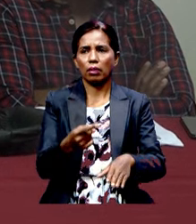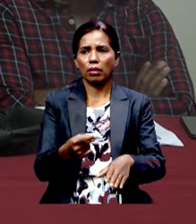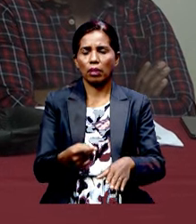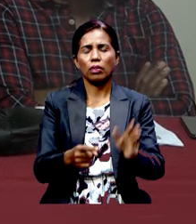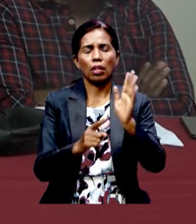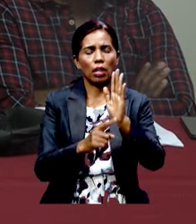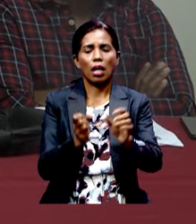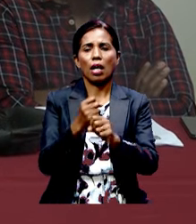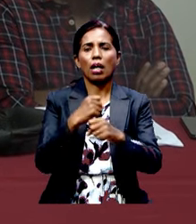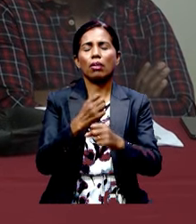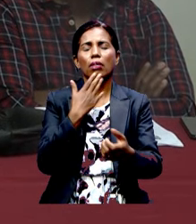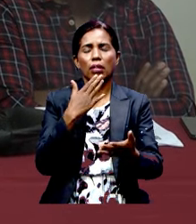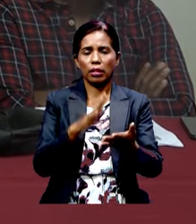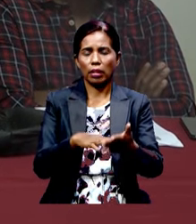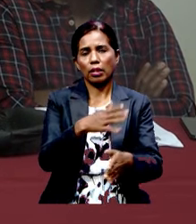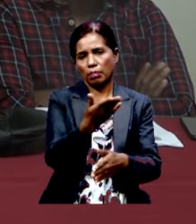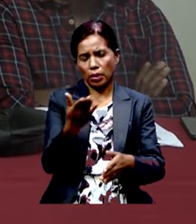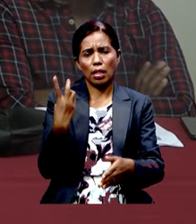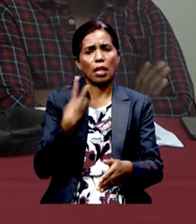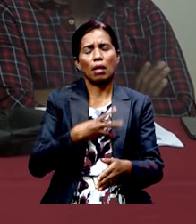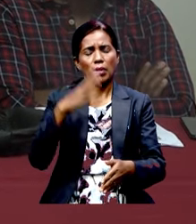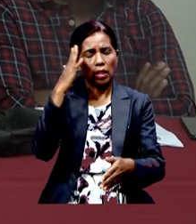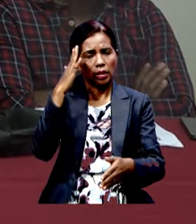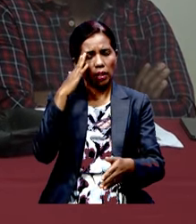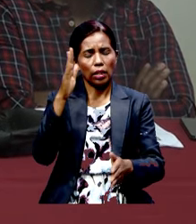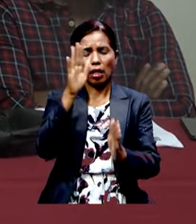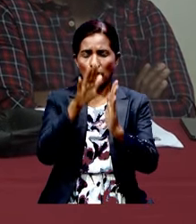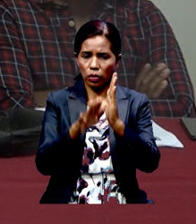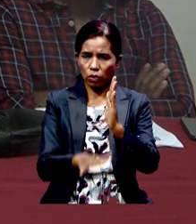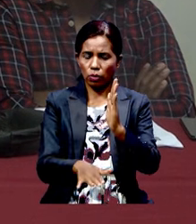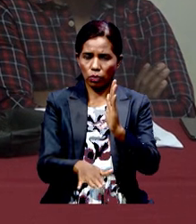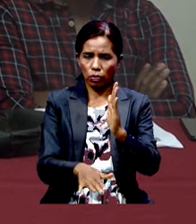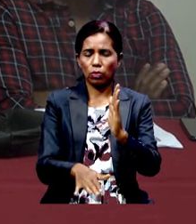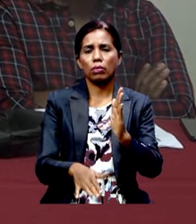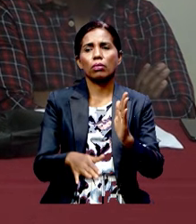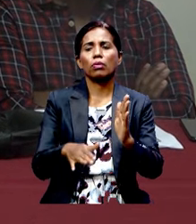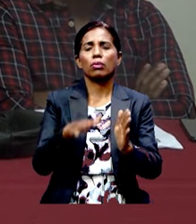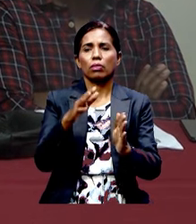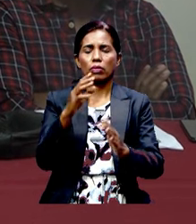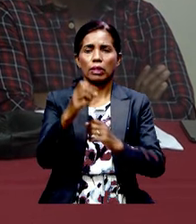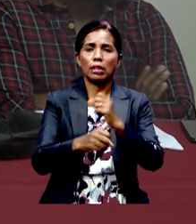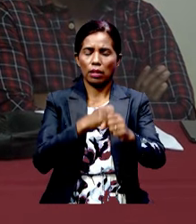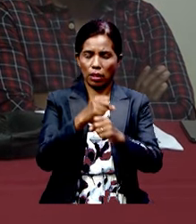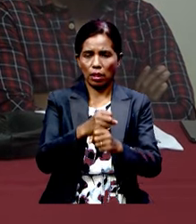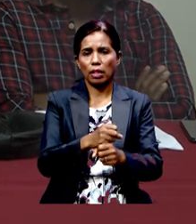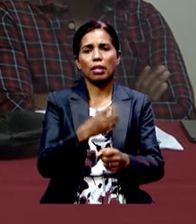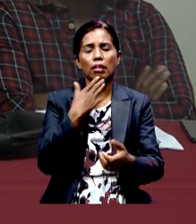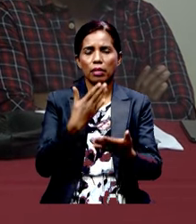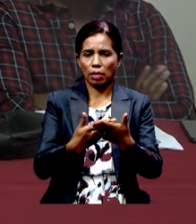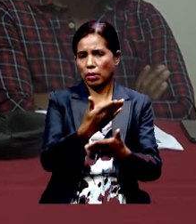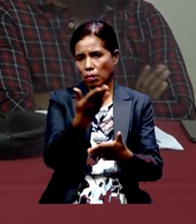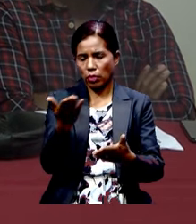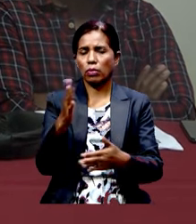imi laia nega ami hetene kata indulto dan ne vantagem bahita wotira ya mai be idane ita tuhare ona